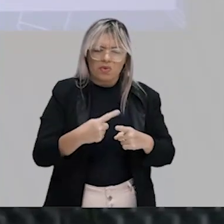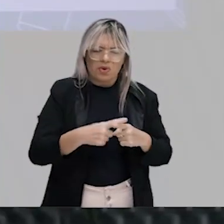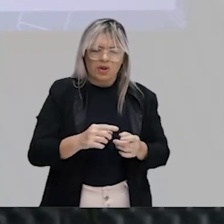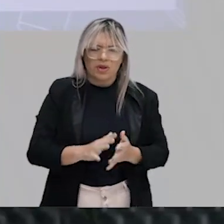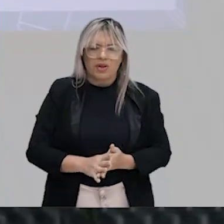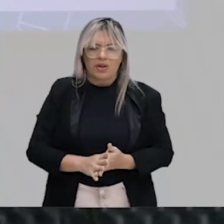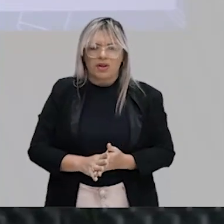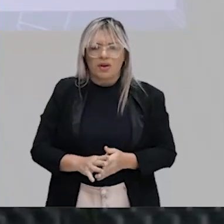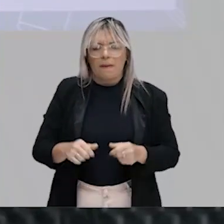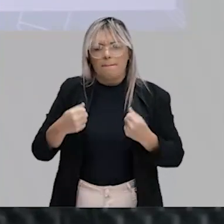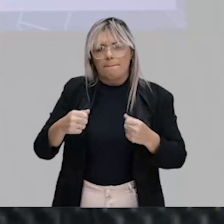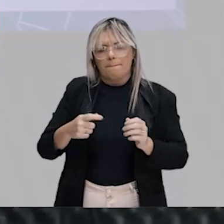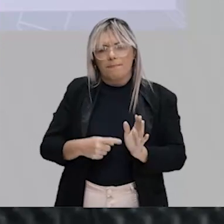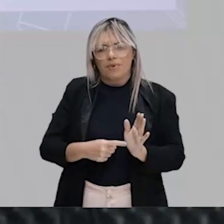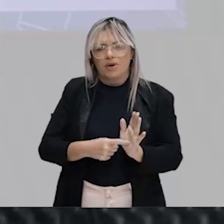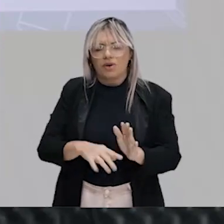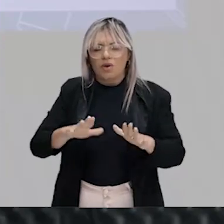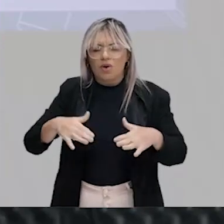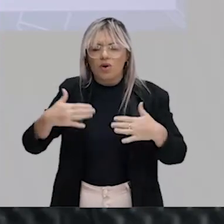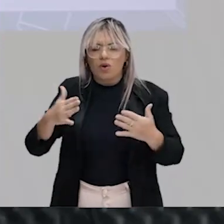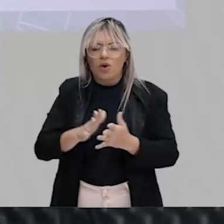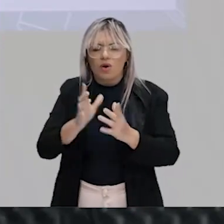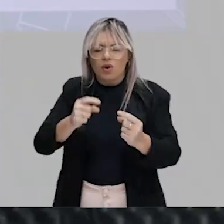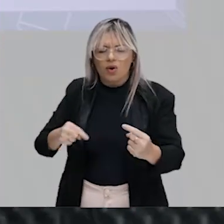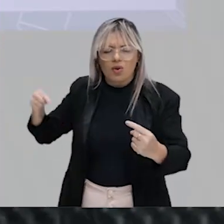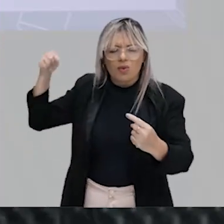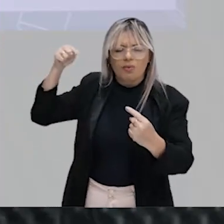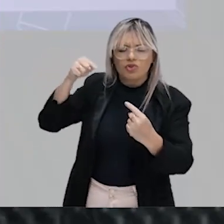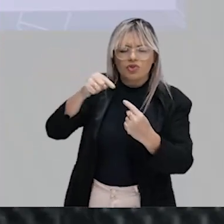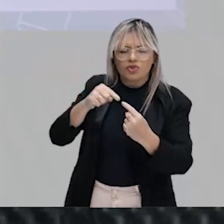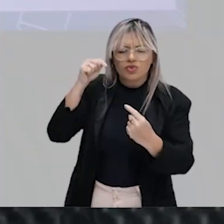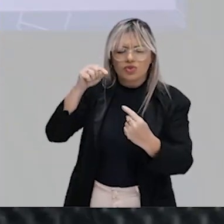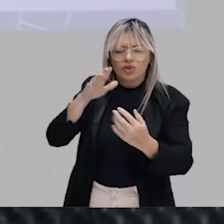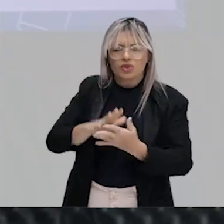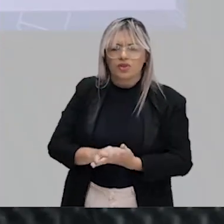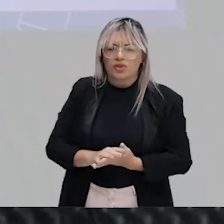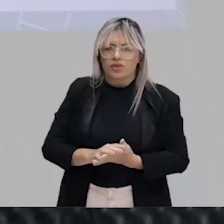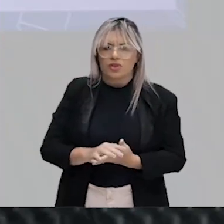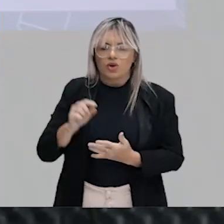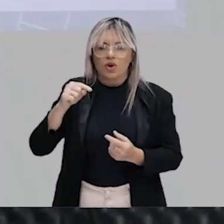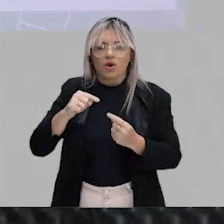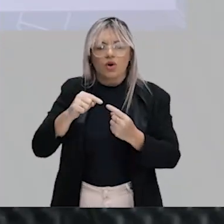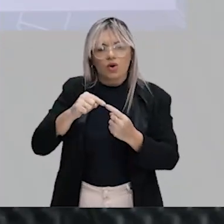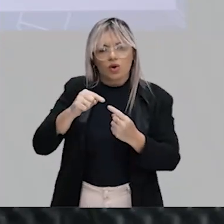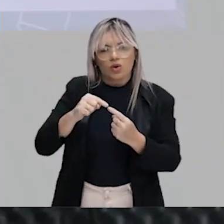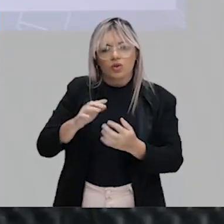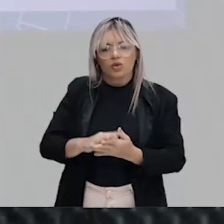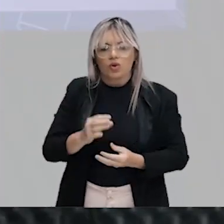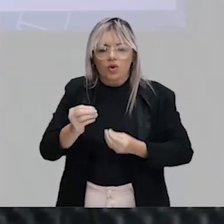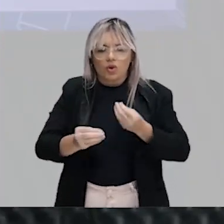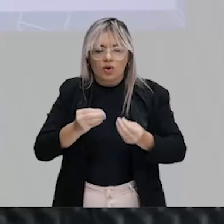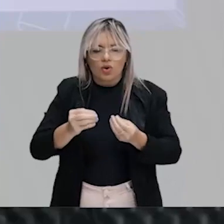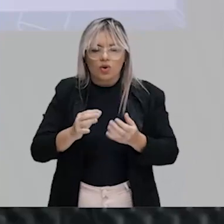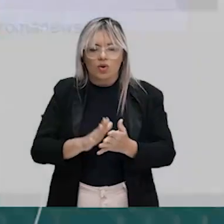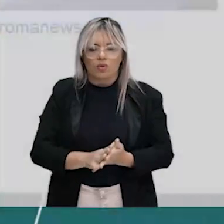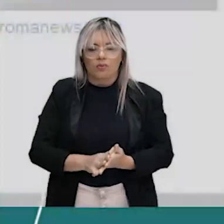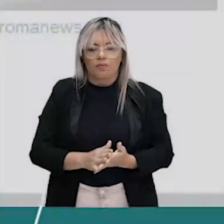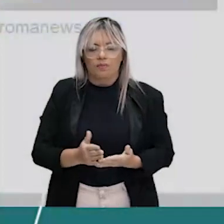Será se tem uma outra intenção? E tentem enxergar o que está por trás, o que está nos bastidores,